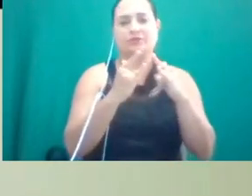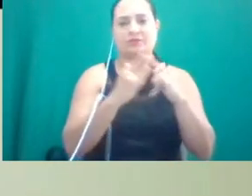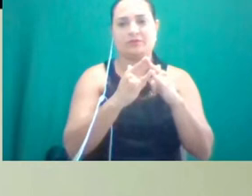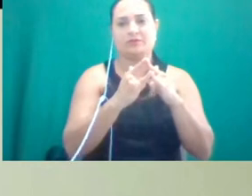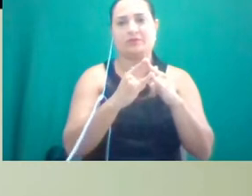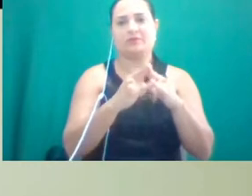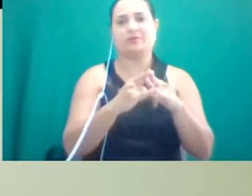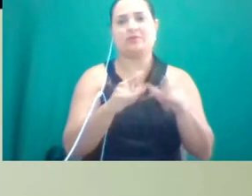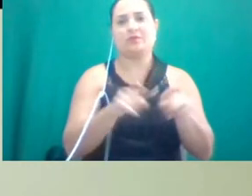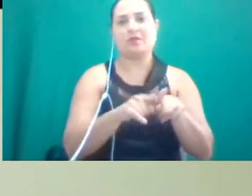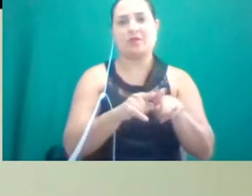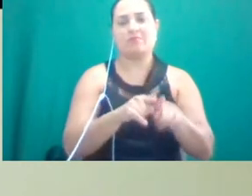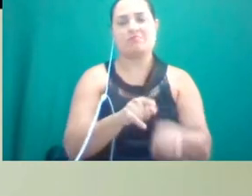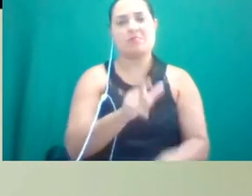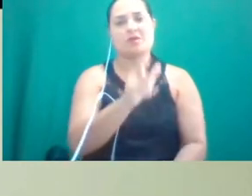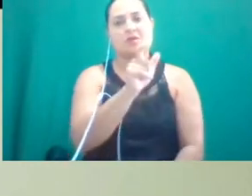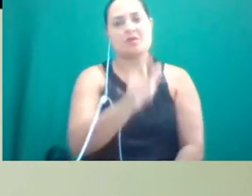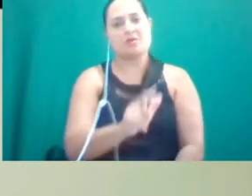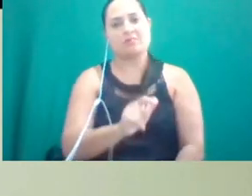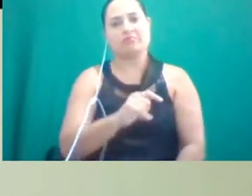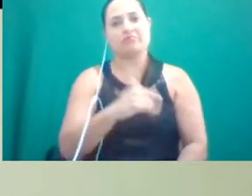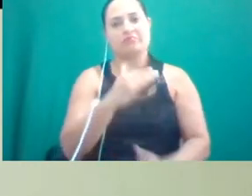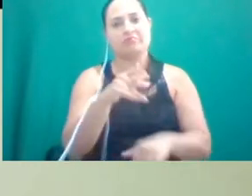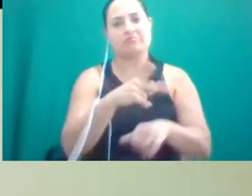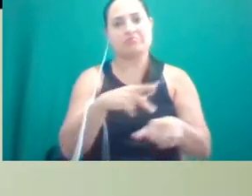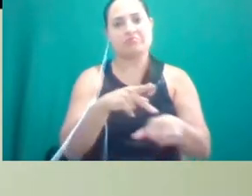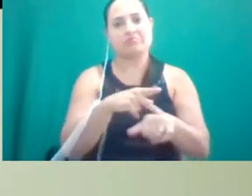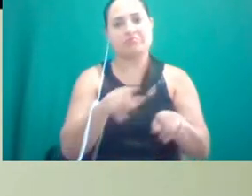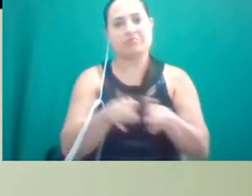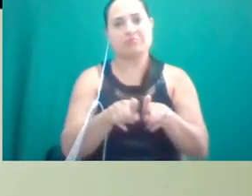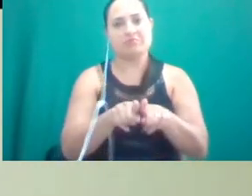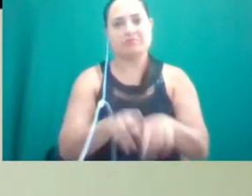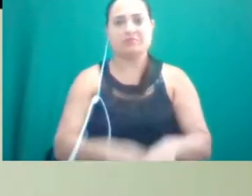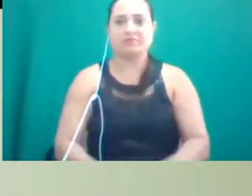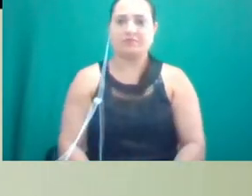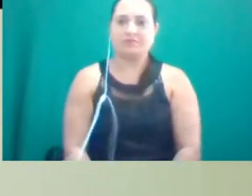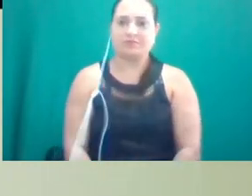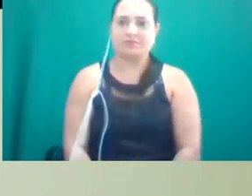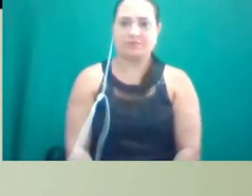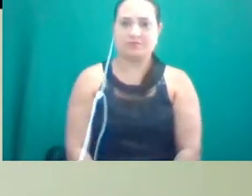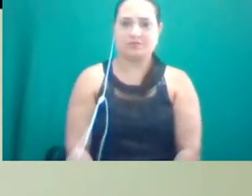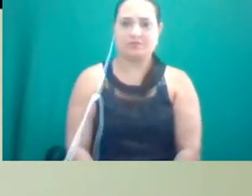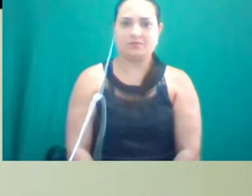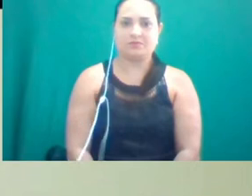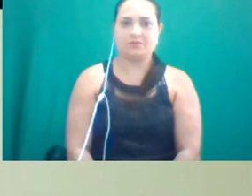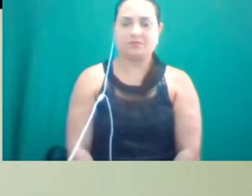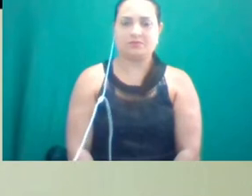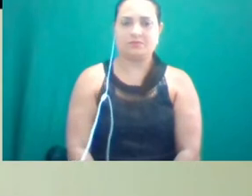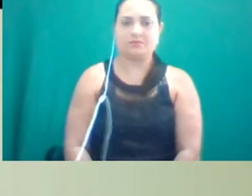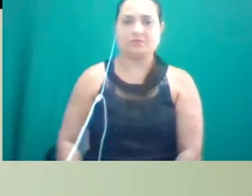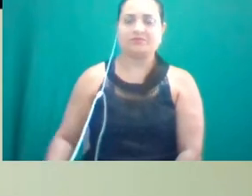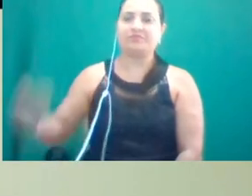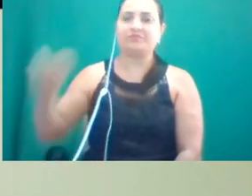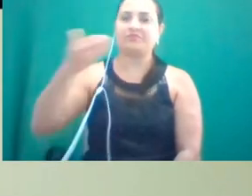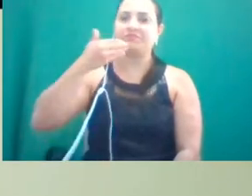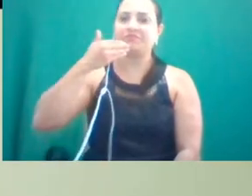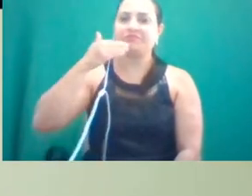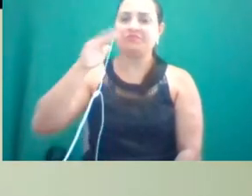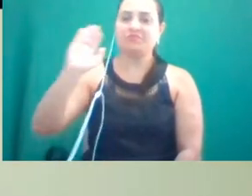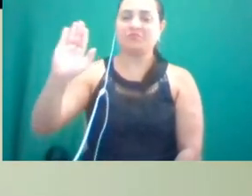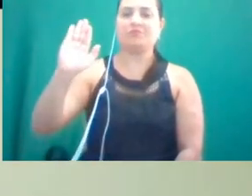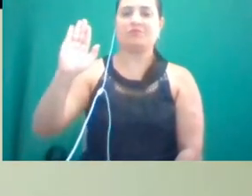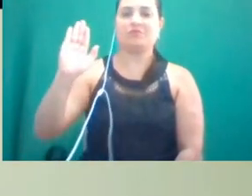fortalecendo os princípios constitucionais brasileiros, a melhoria da qualidade do gasto público,